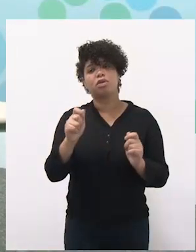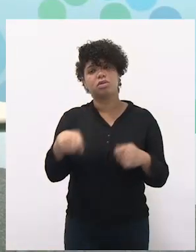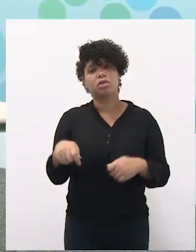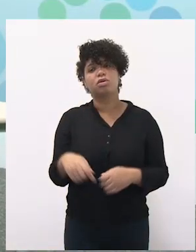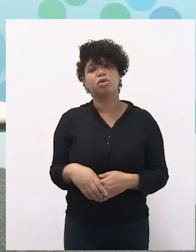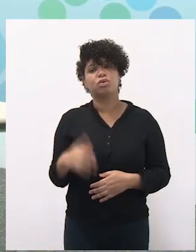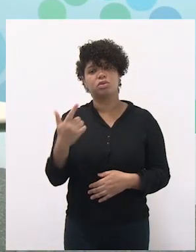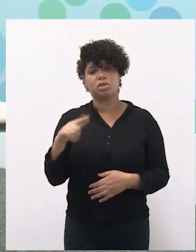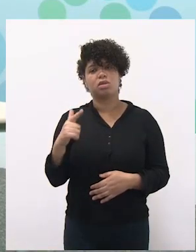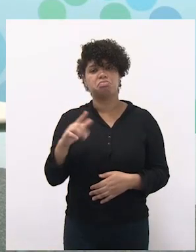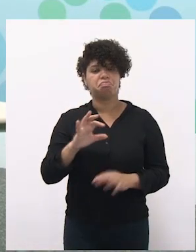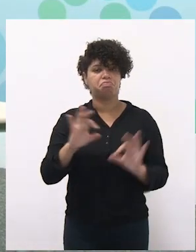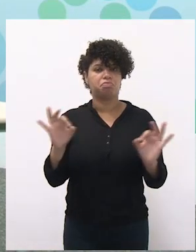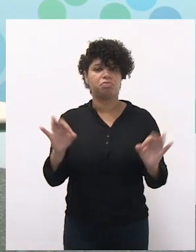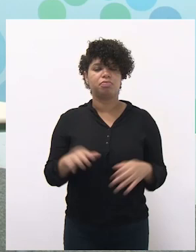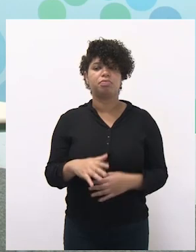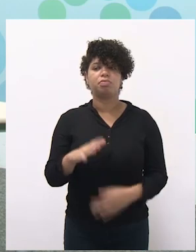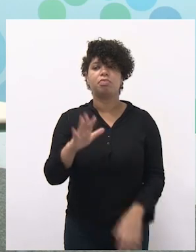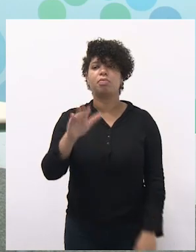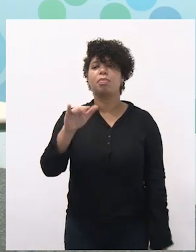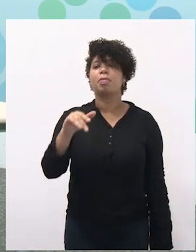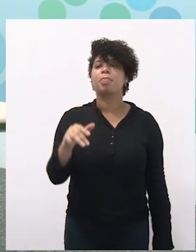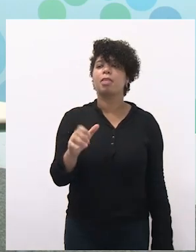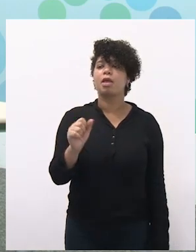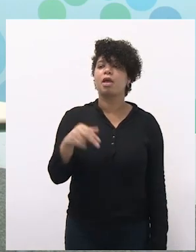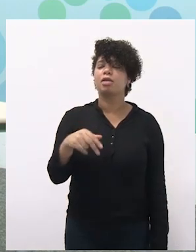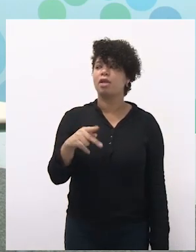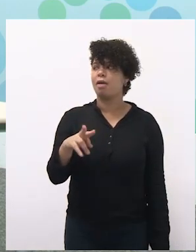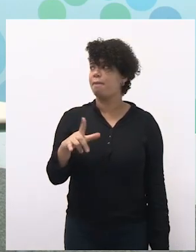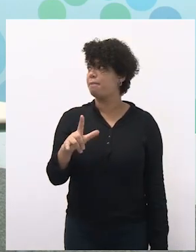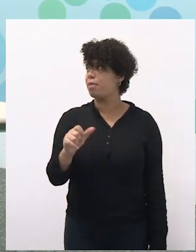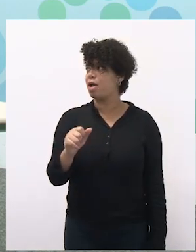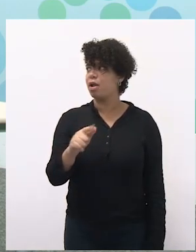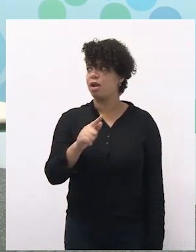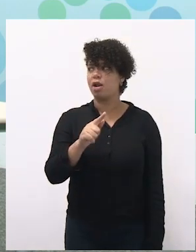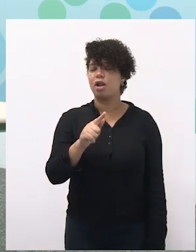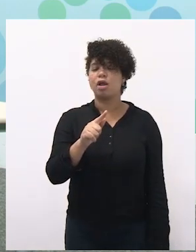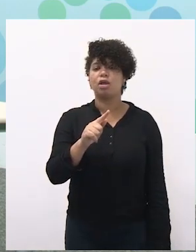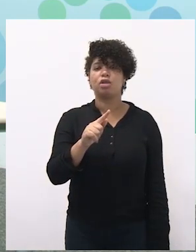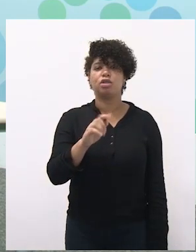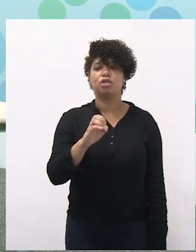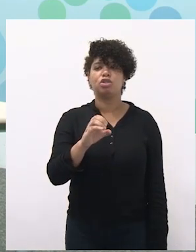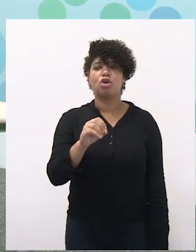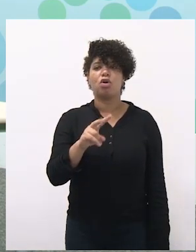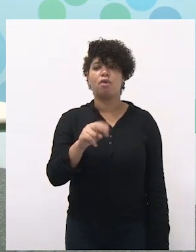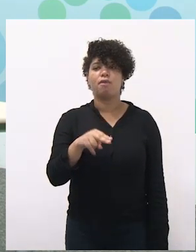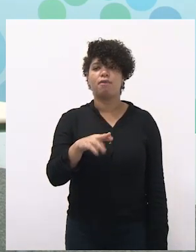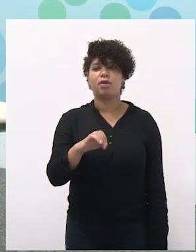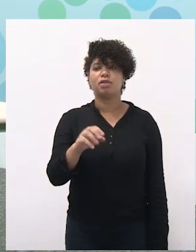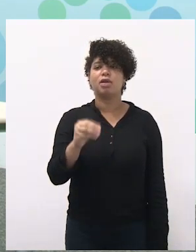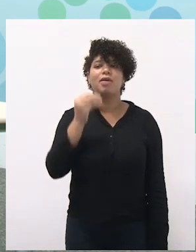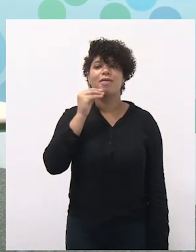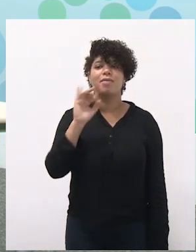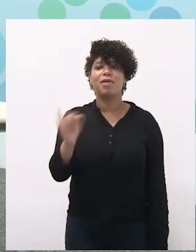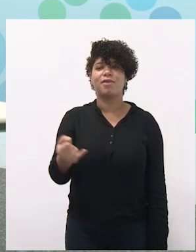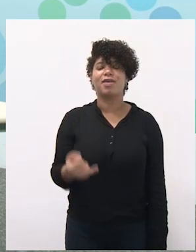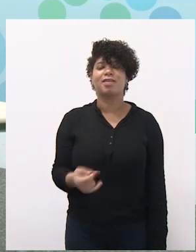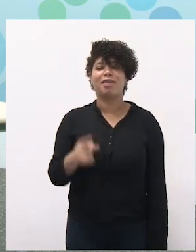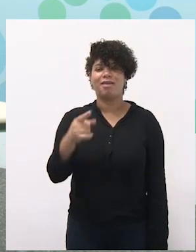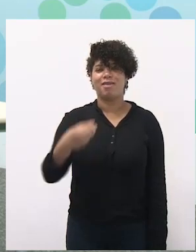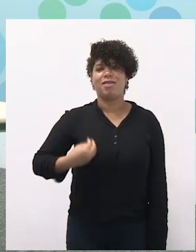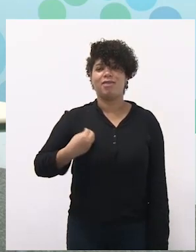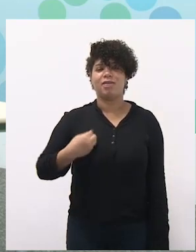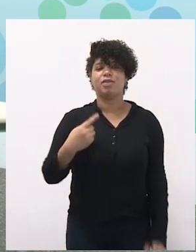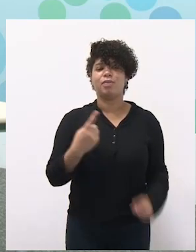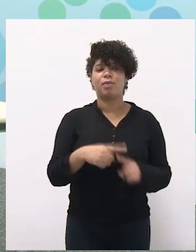está mexendo aqui. Ana Paula e Giovanni, olha só, em relação a isso, já que o Giovanni está aí, que é muito legal essa